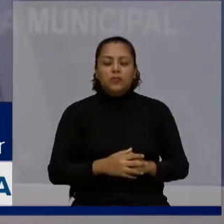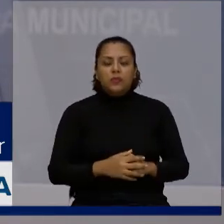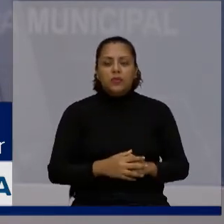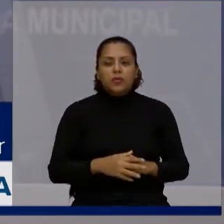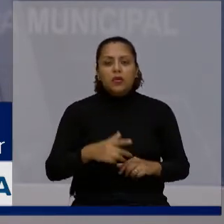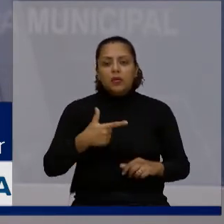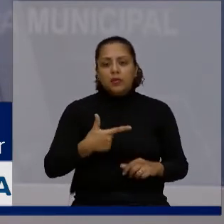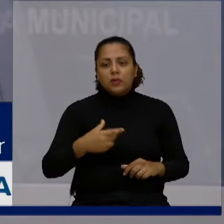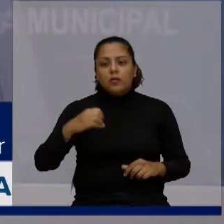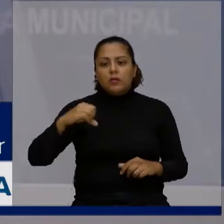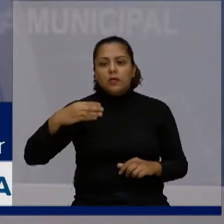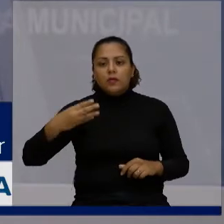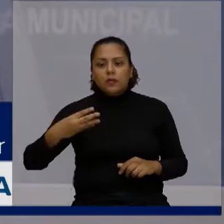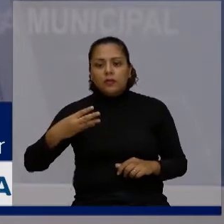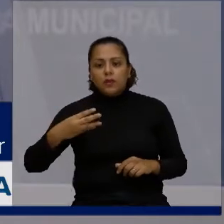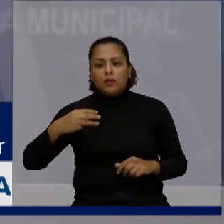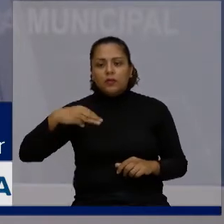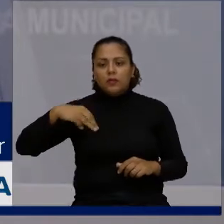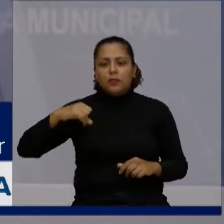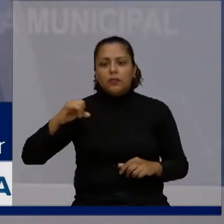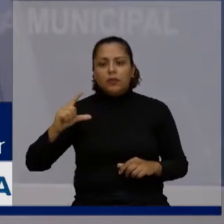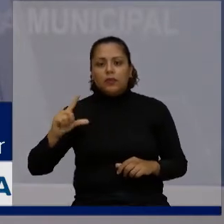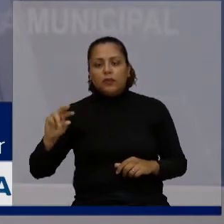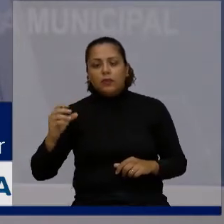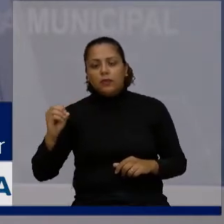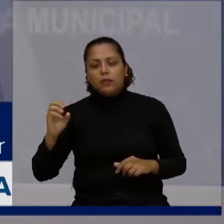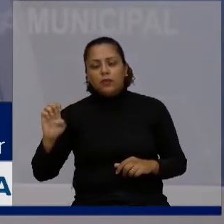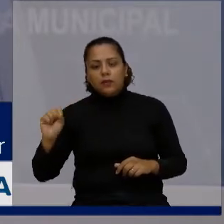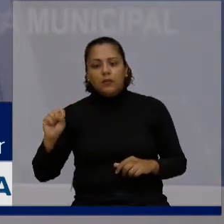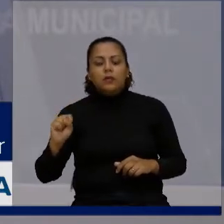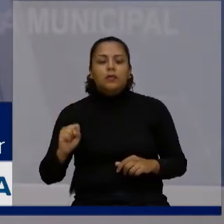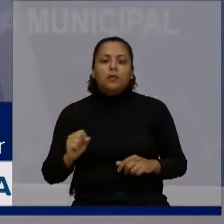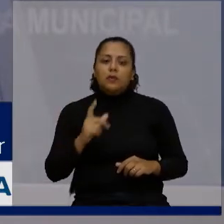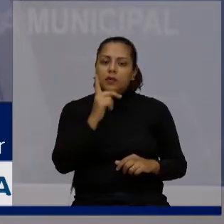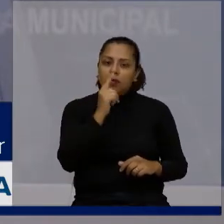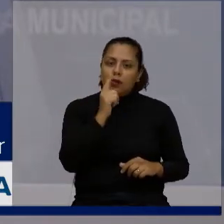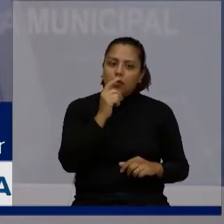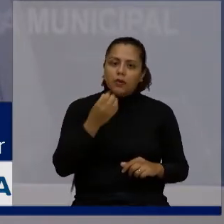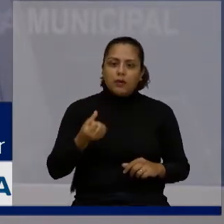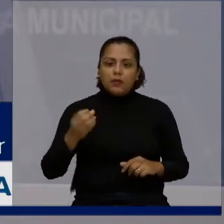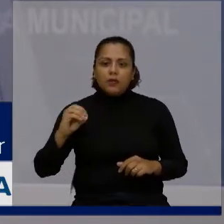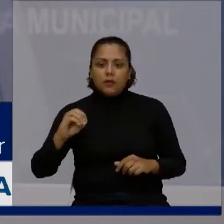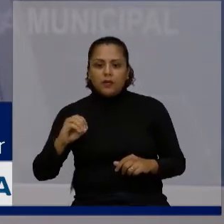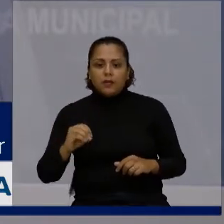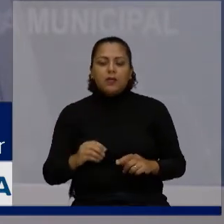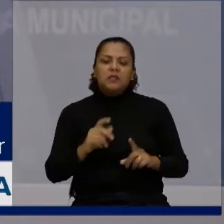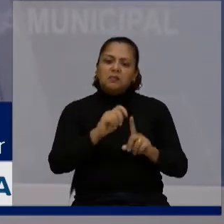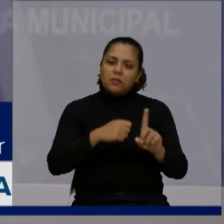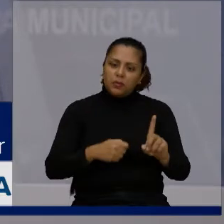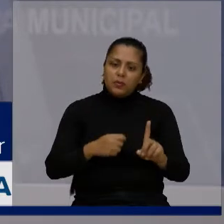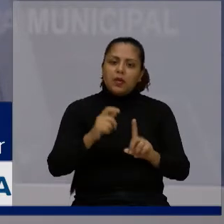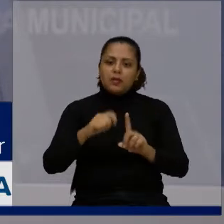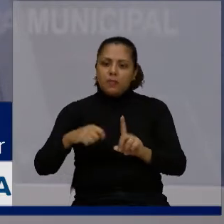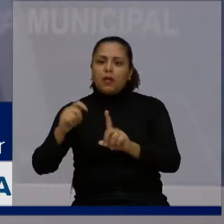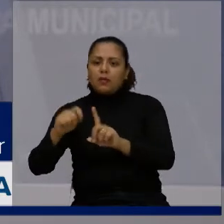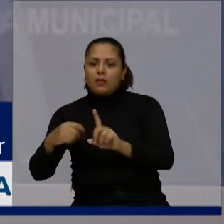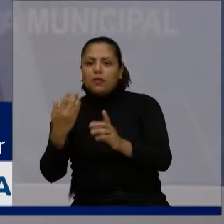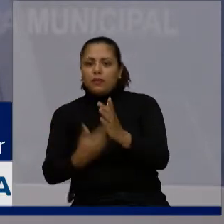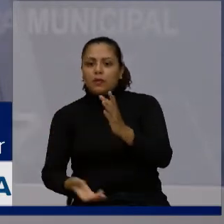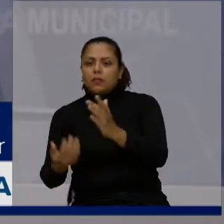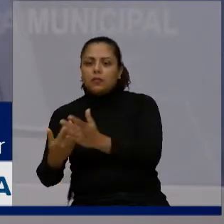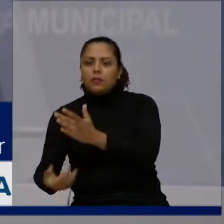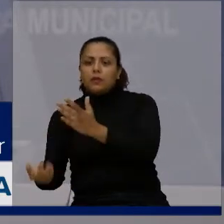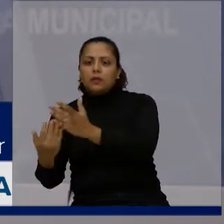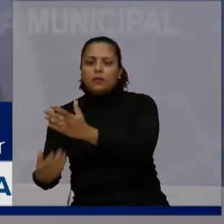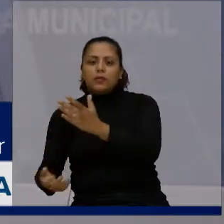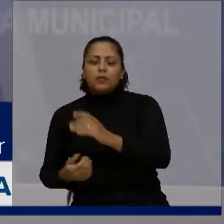294 milhões e 60 mil litros de água por mês de perda. Os